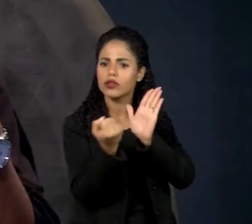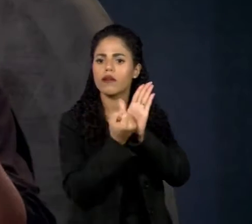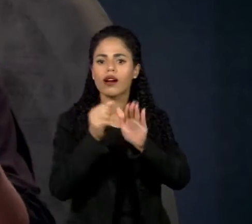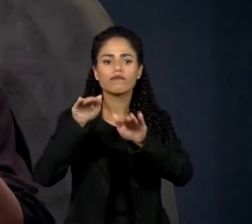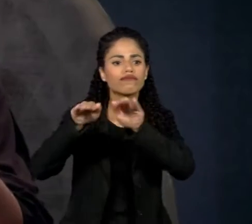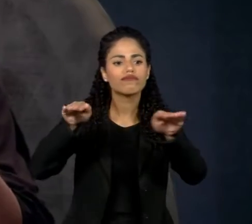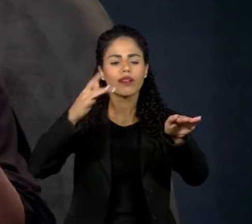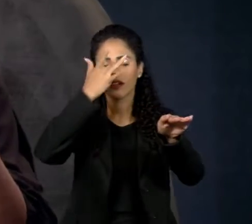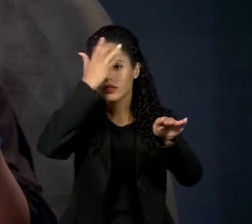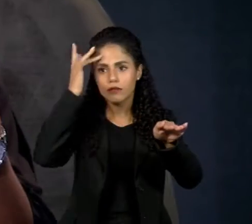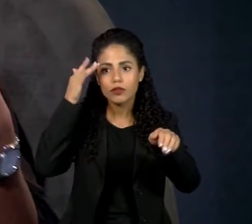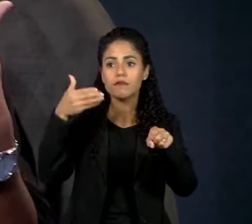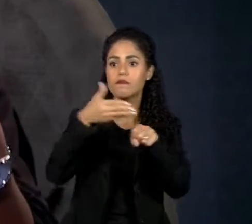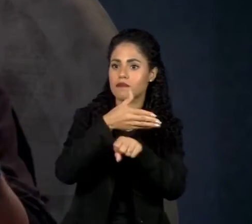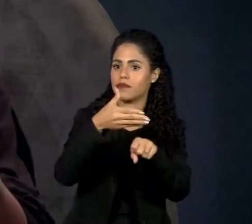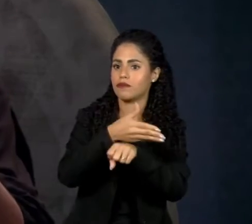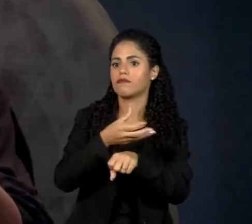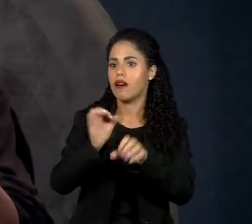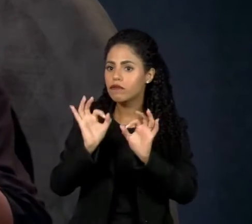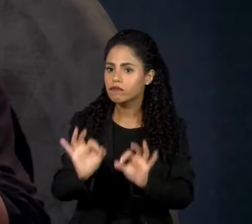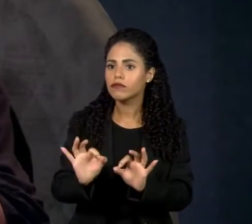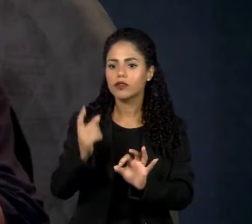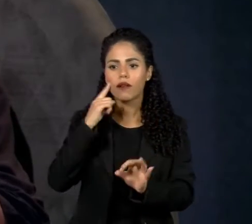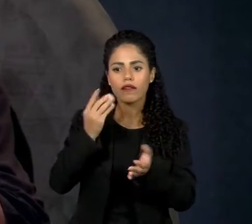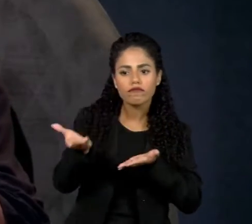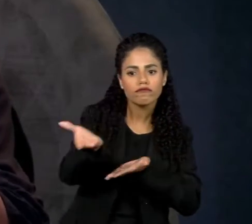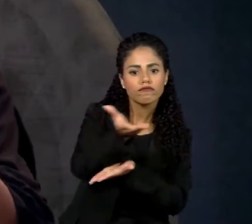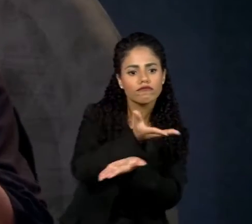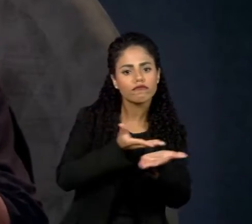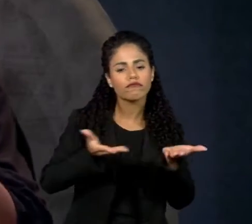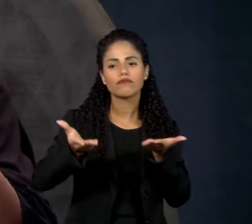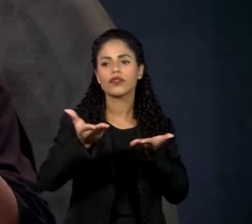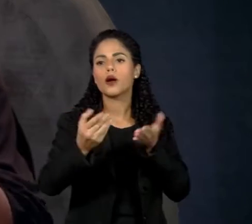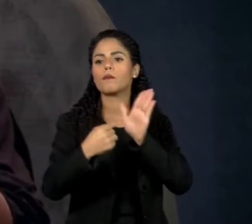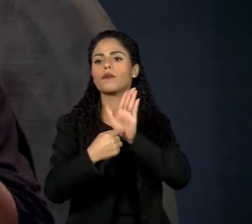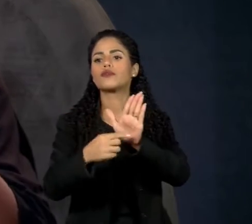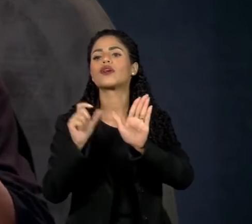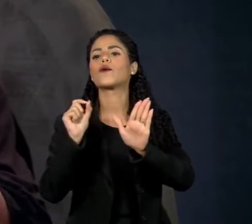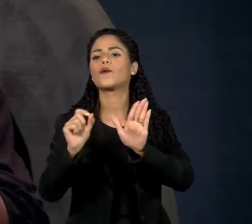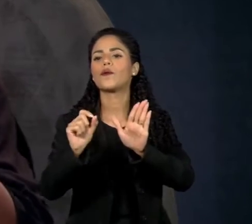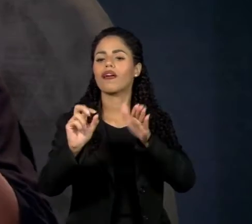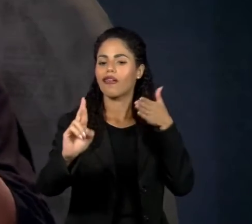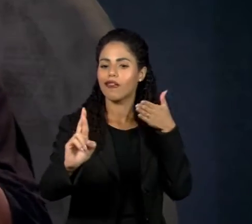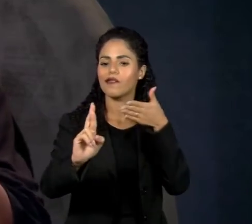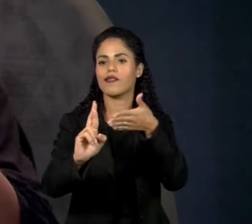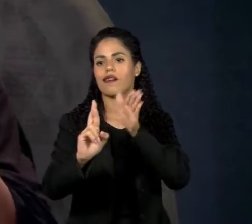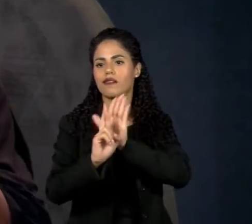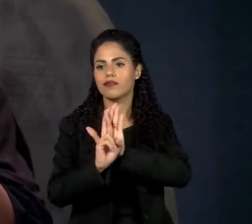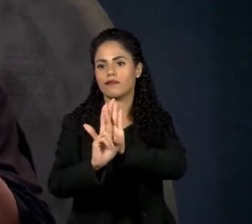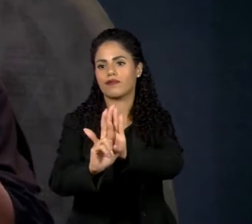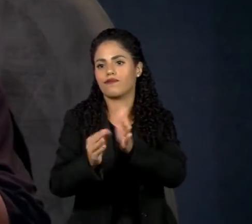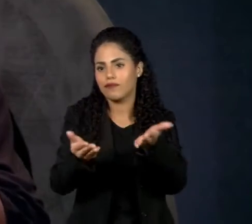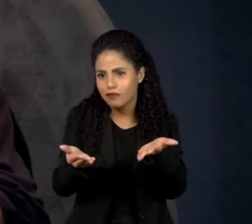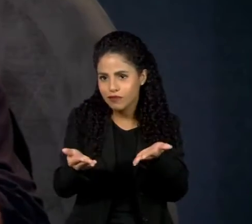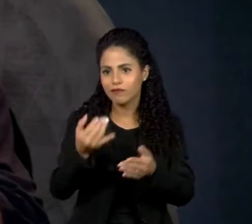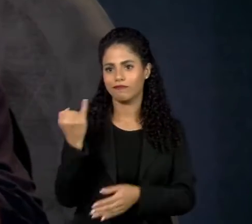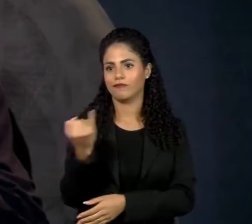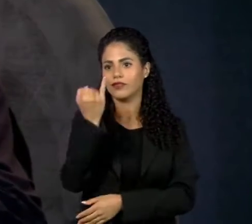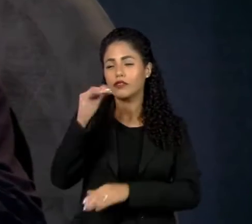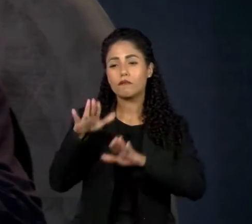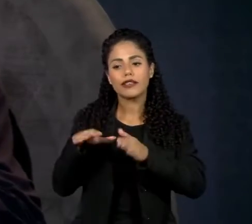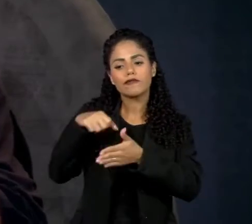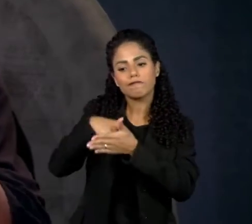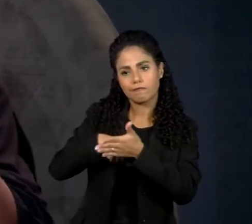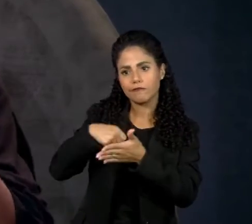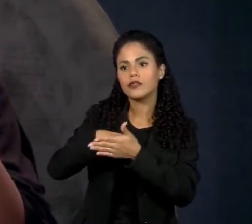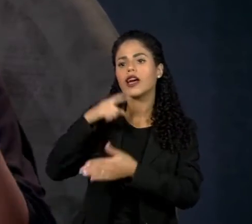se aproximar dessa verdade, mas a gente ainda enfrenta algumas resistências, porque é um